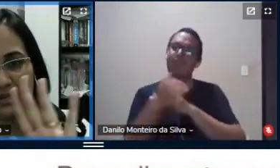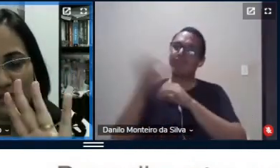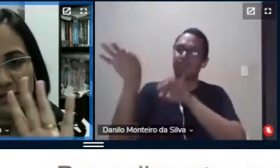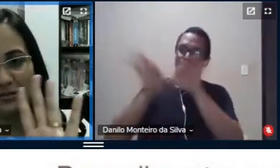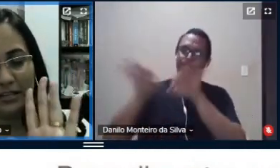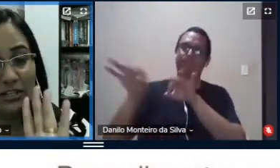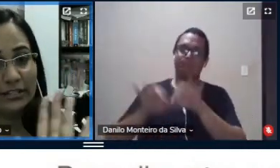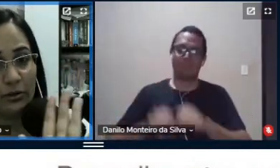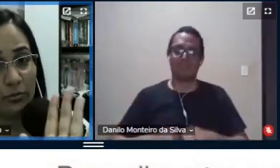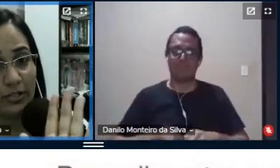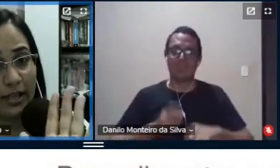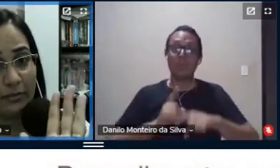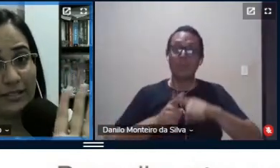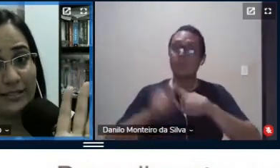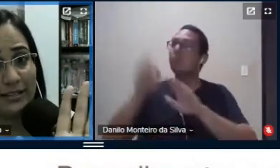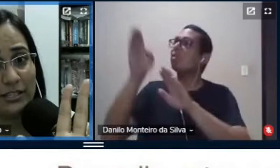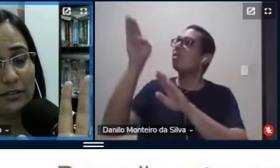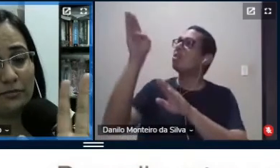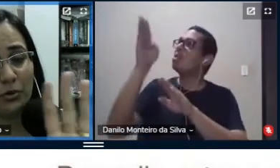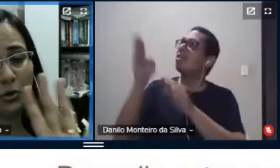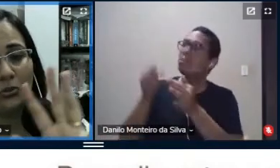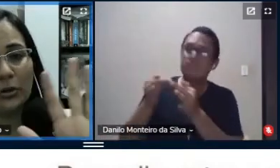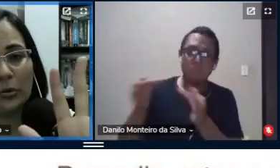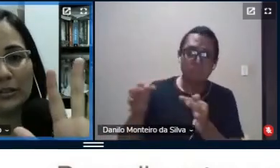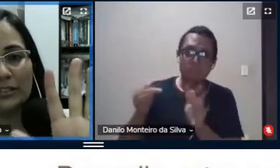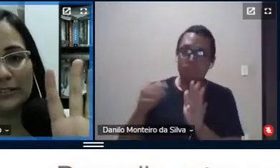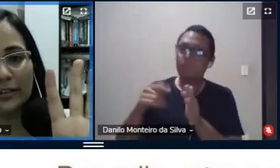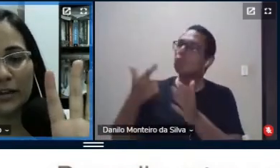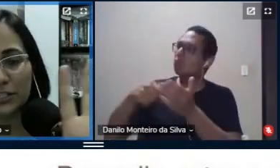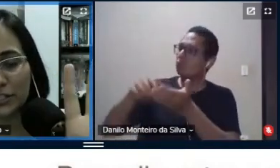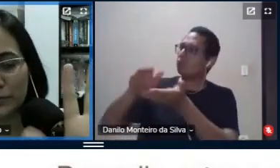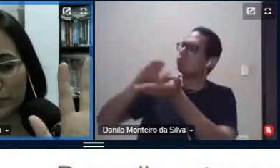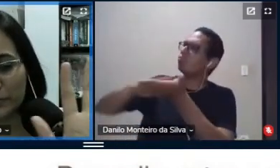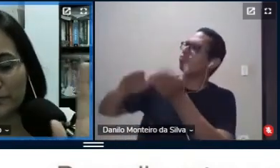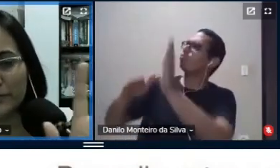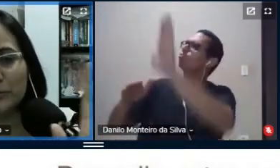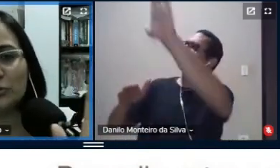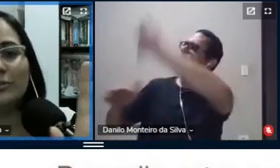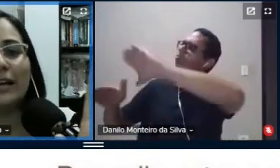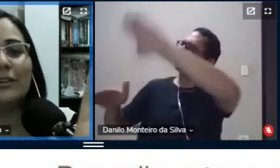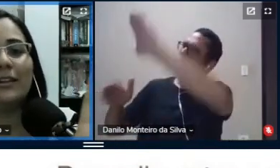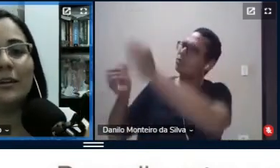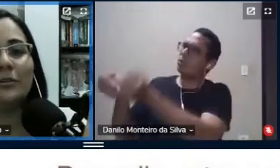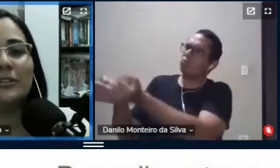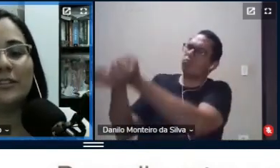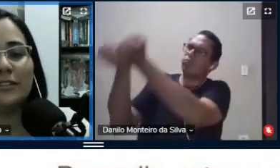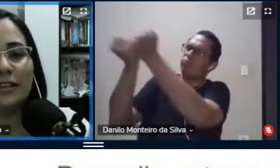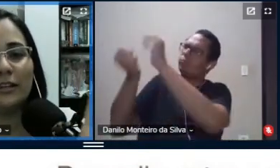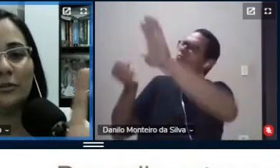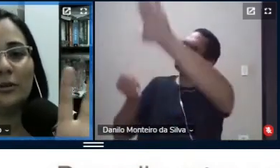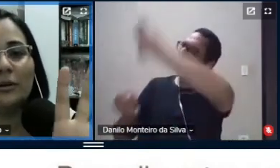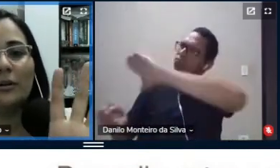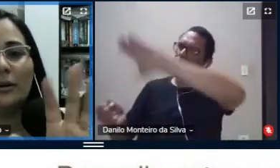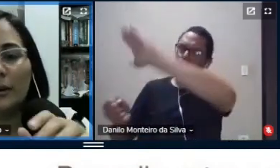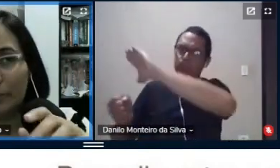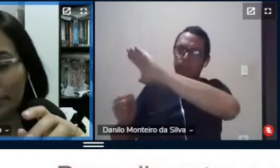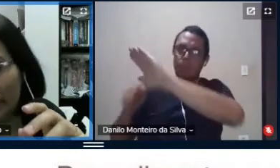a massa, ele já tá acomodado. Mas se ele teve uma outra acomodação, aí já vamos estudar o que tá